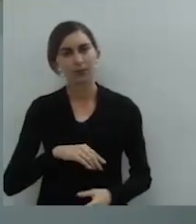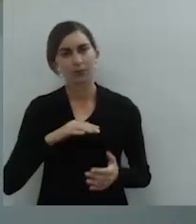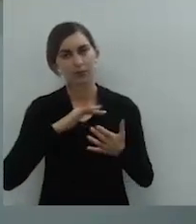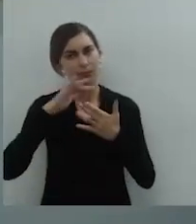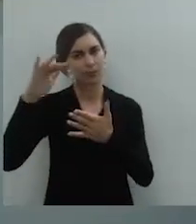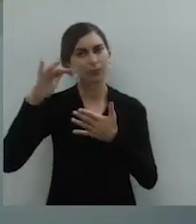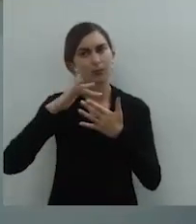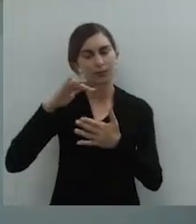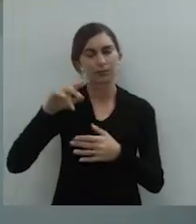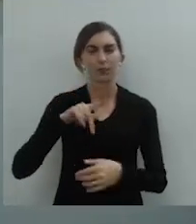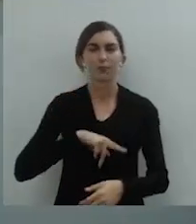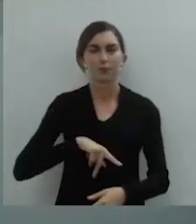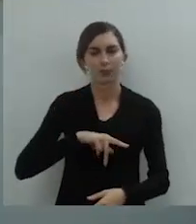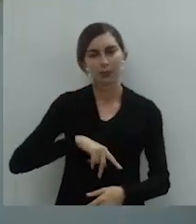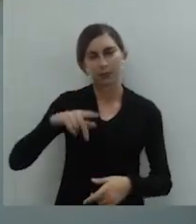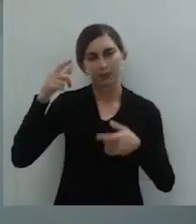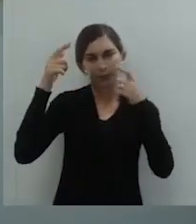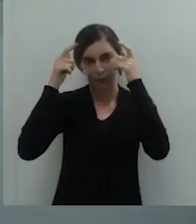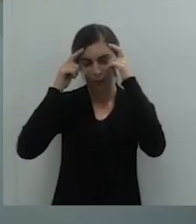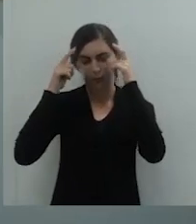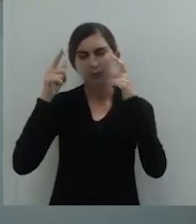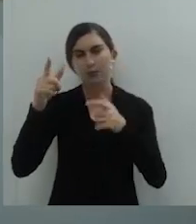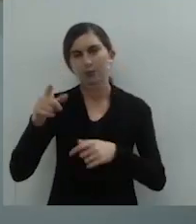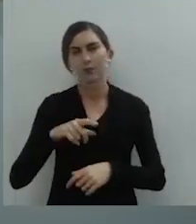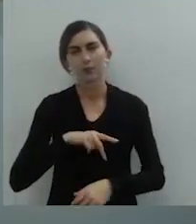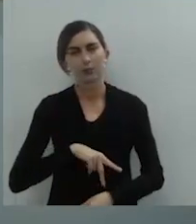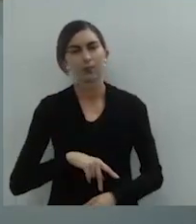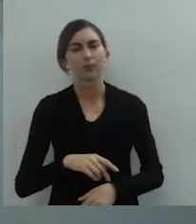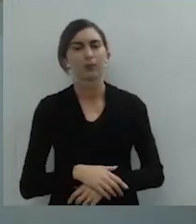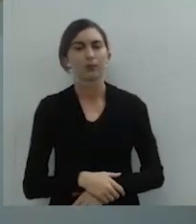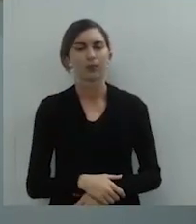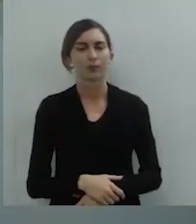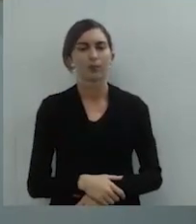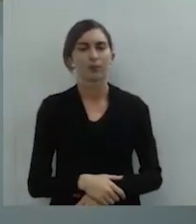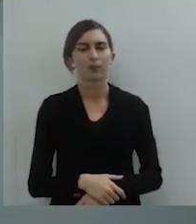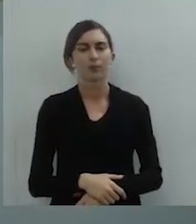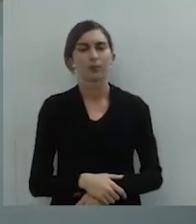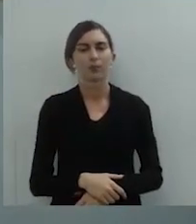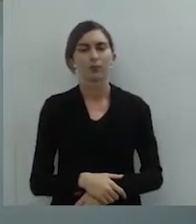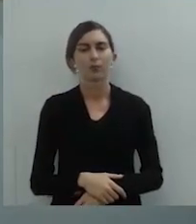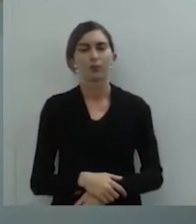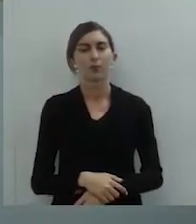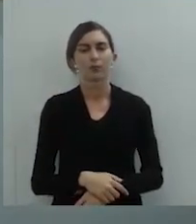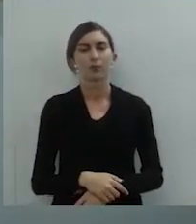enviada para a coroa, para a metrópole de Portugal.